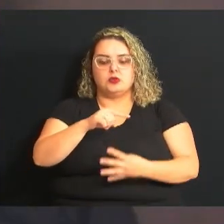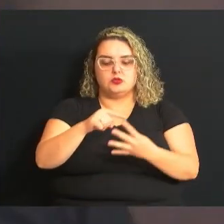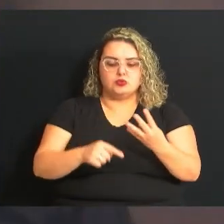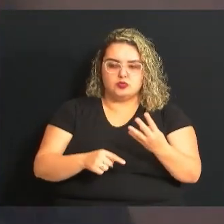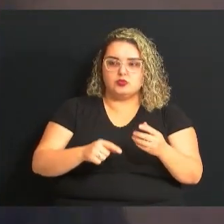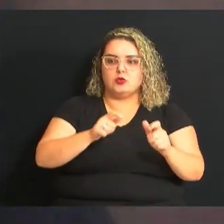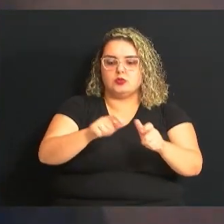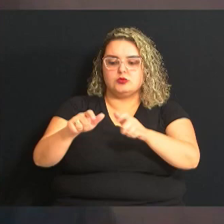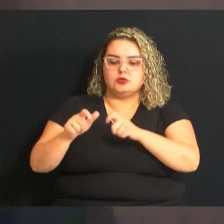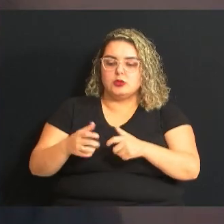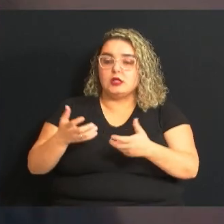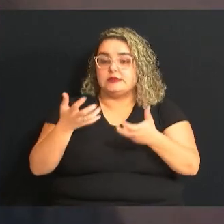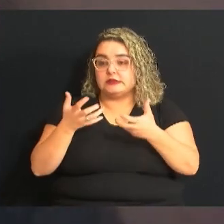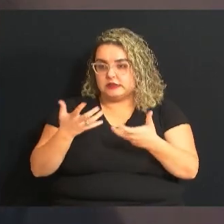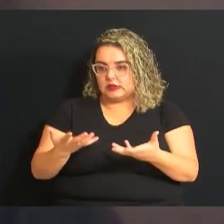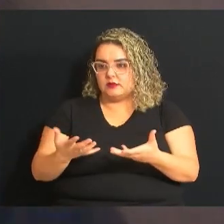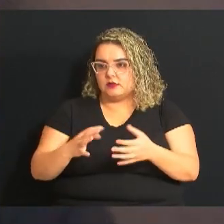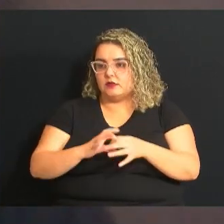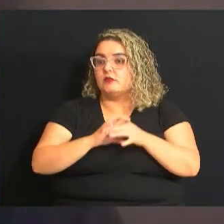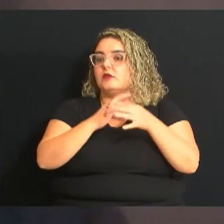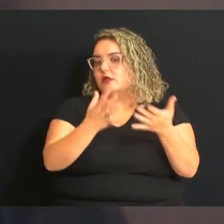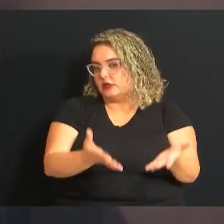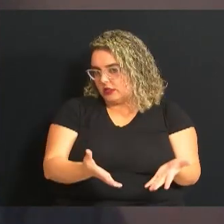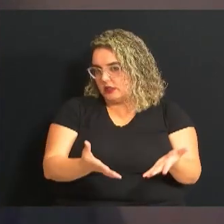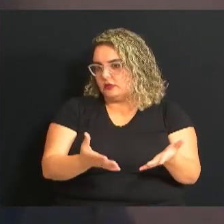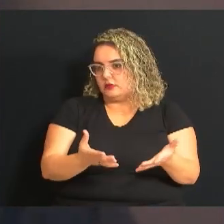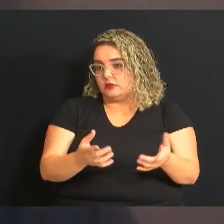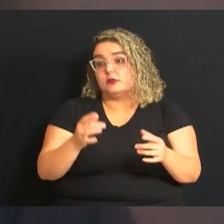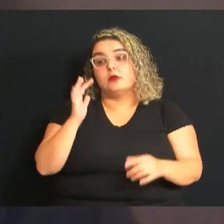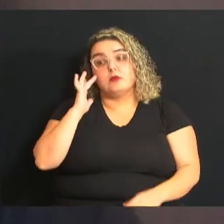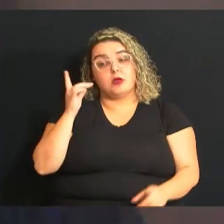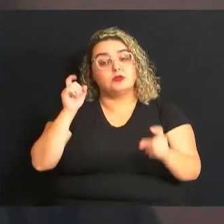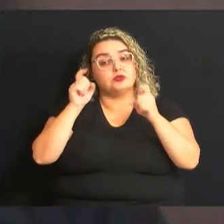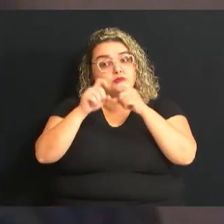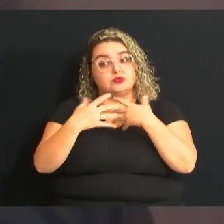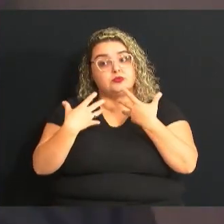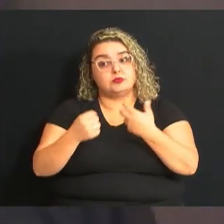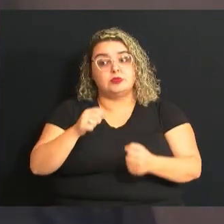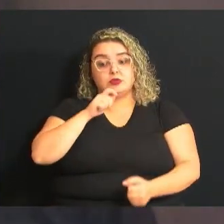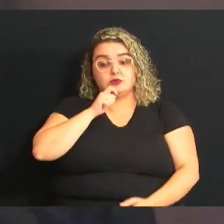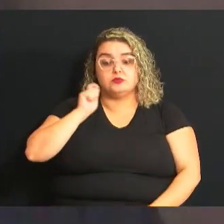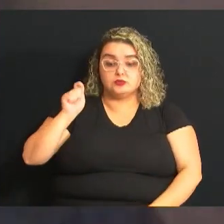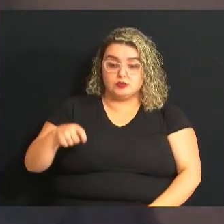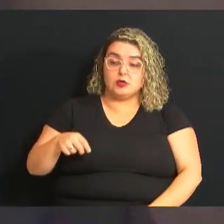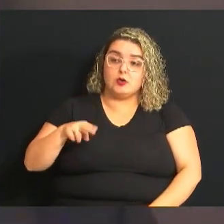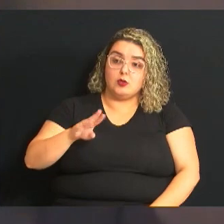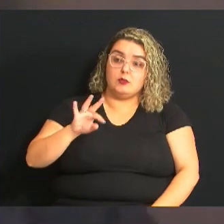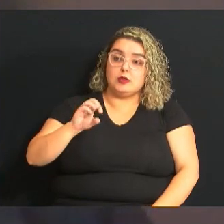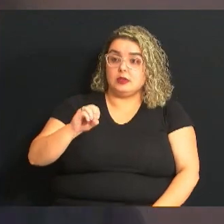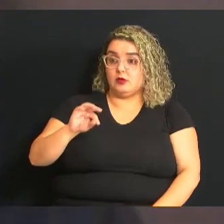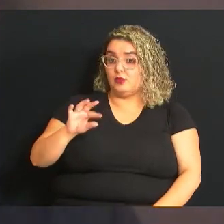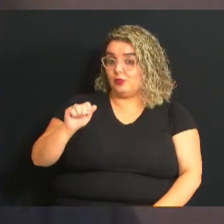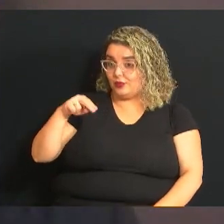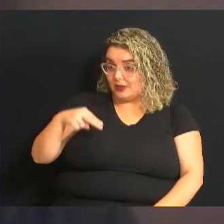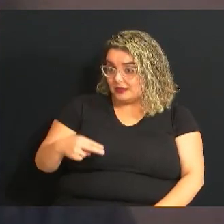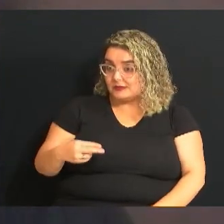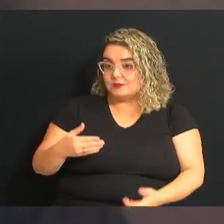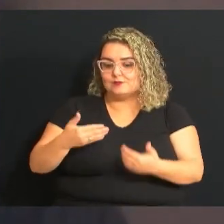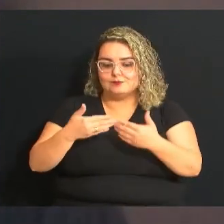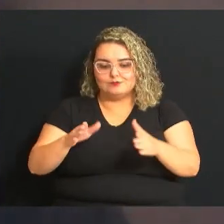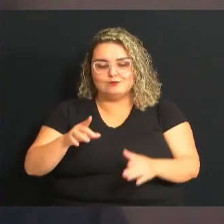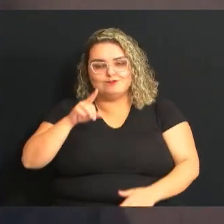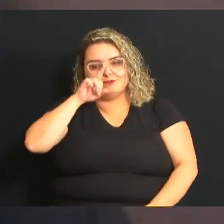começo eu prefiro chamar de guerra pessoalmente, pelo fato de que há um conflito aberto entre dois países, né, externamente, então daqui do